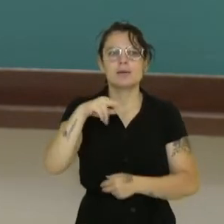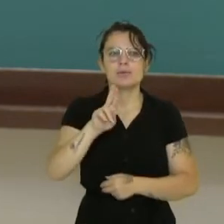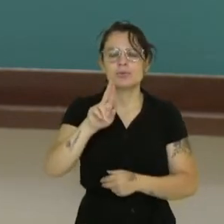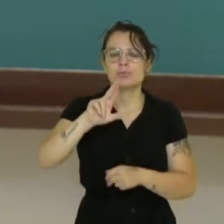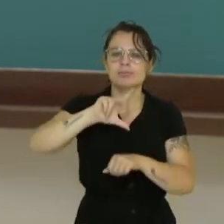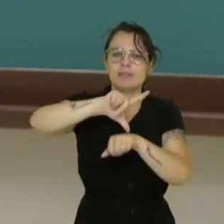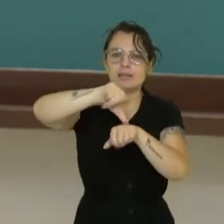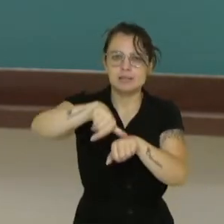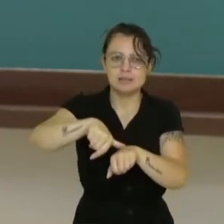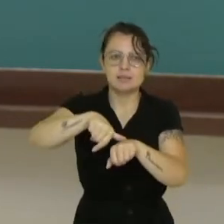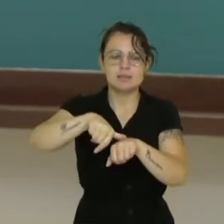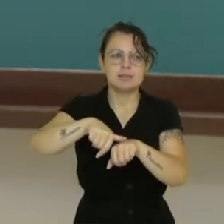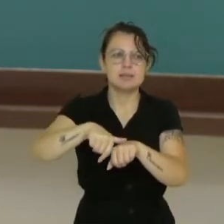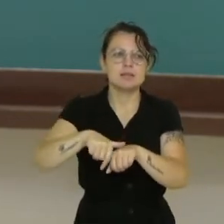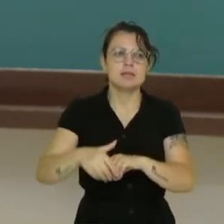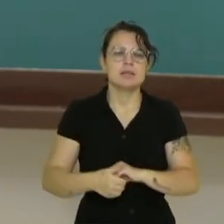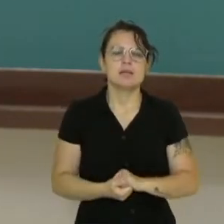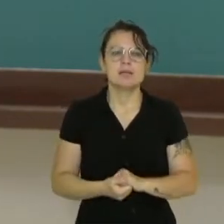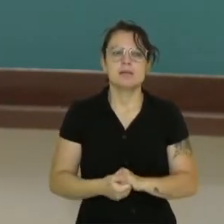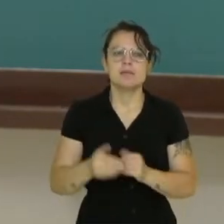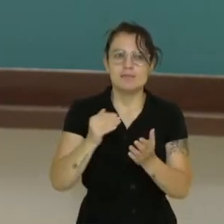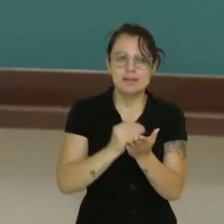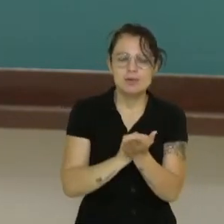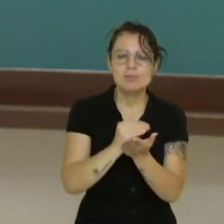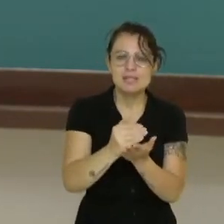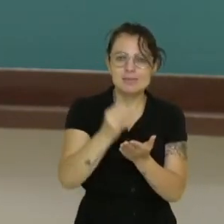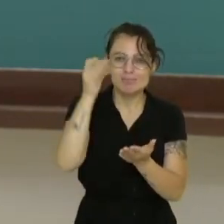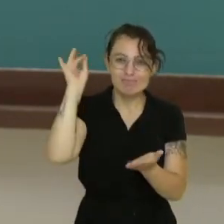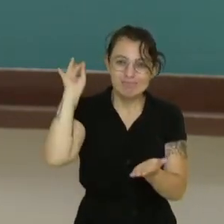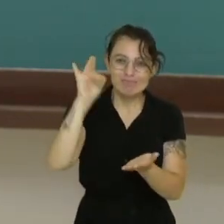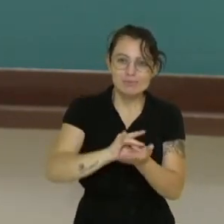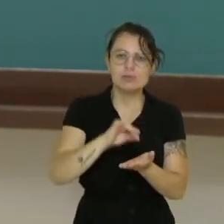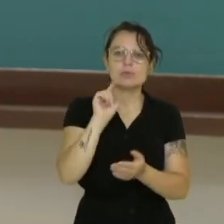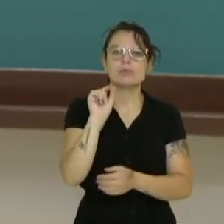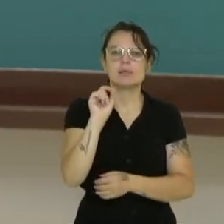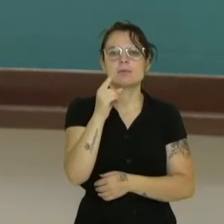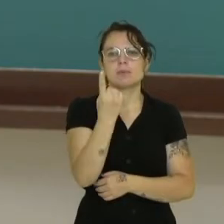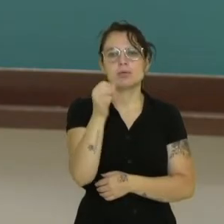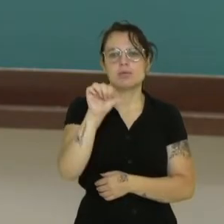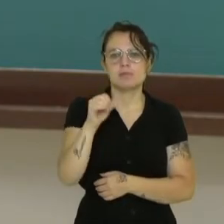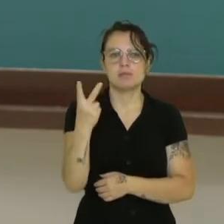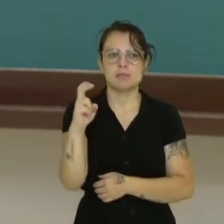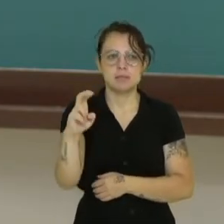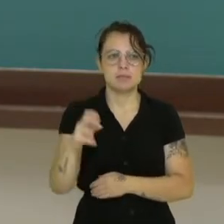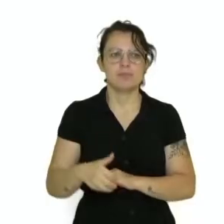atrasado. Por isso que ela só vai começar mesmo em 1945.